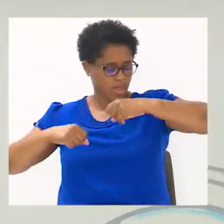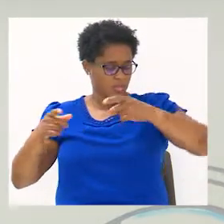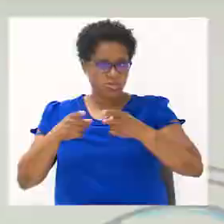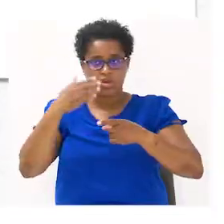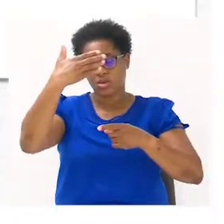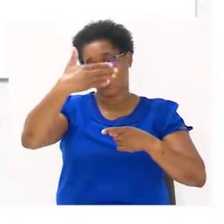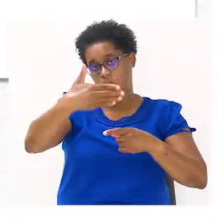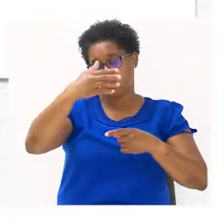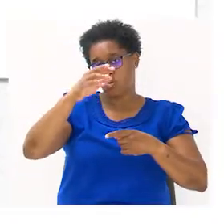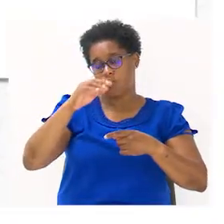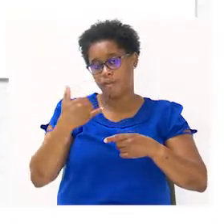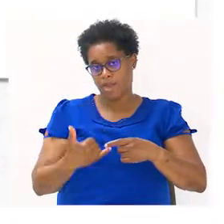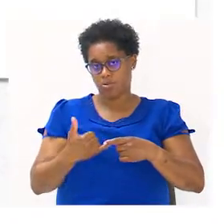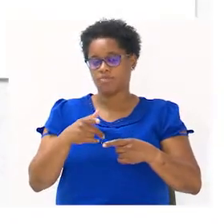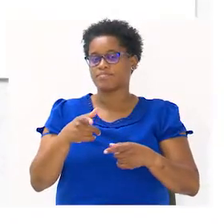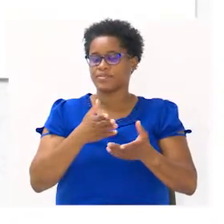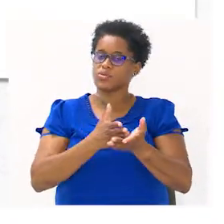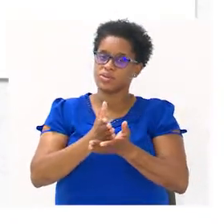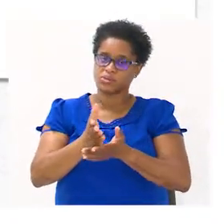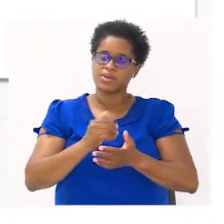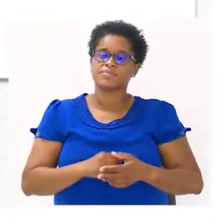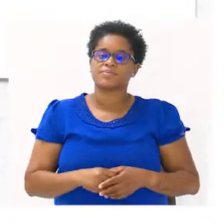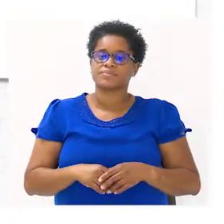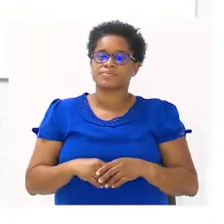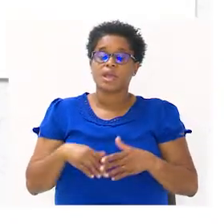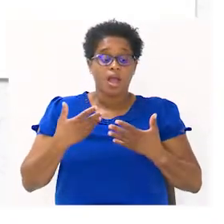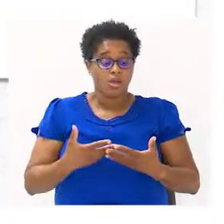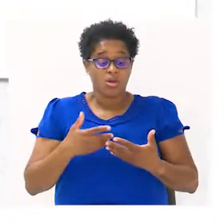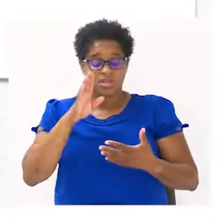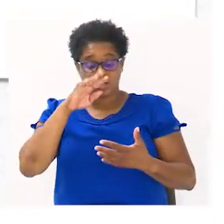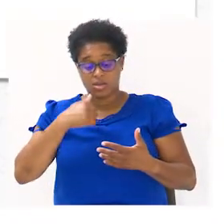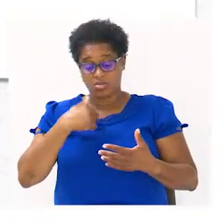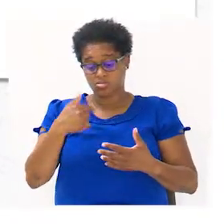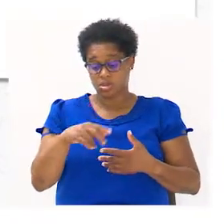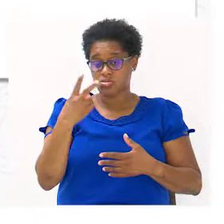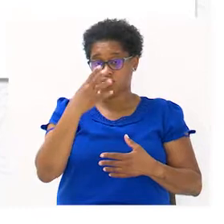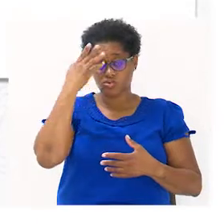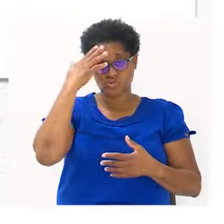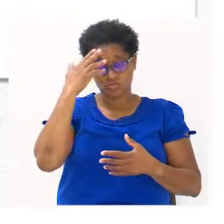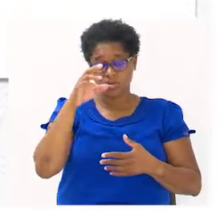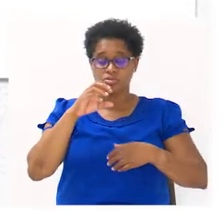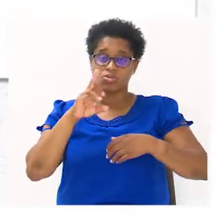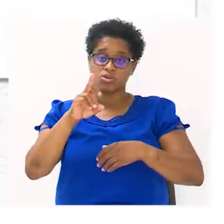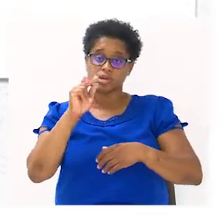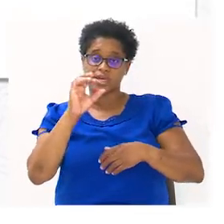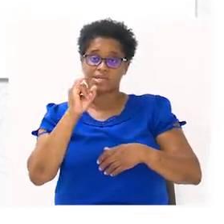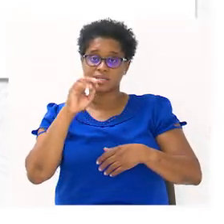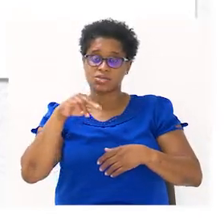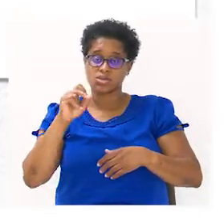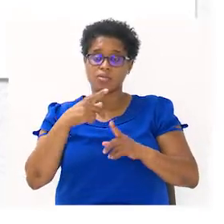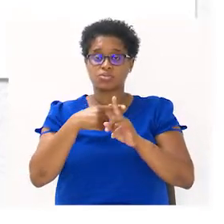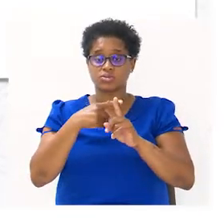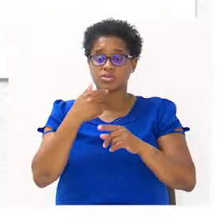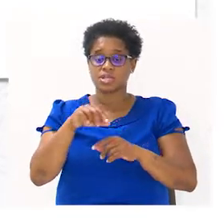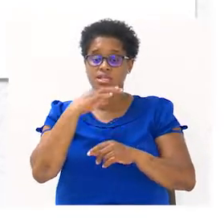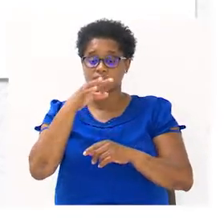mesmo. Continuando. Agora, se eu tenho dois números racionais positivos, está a dizer,